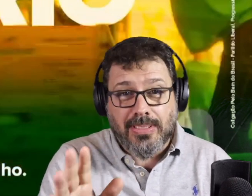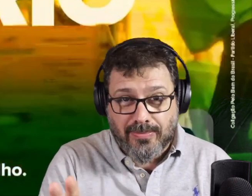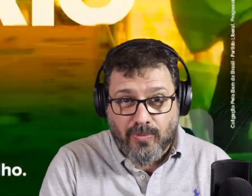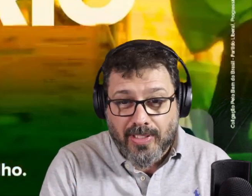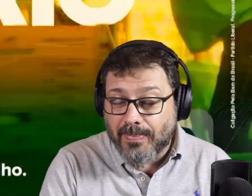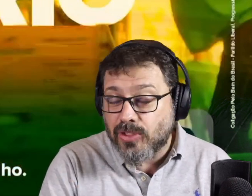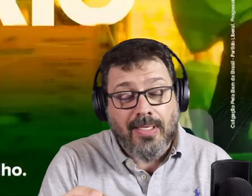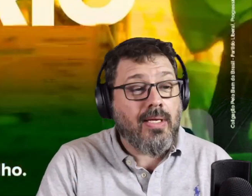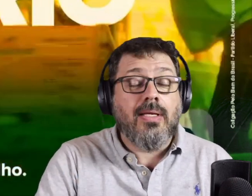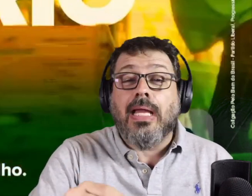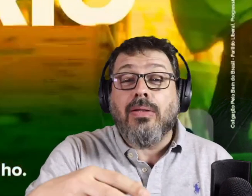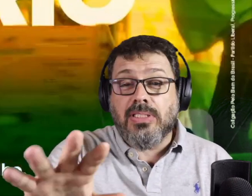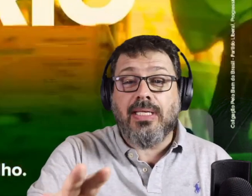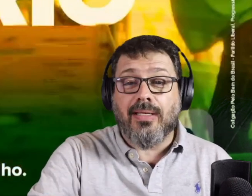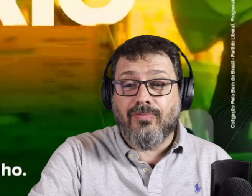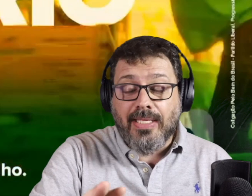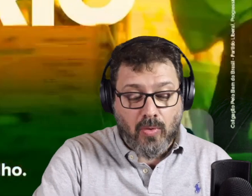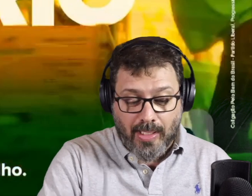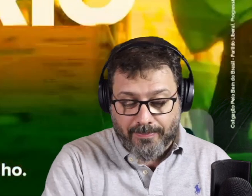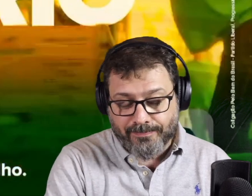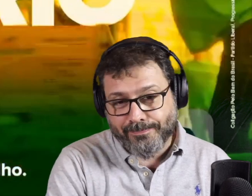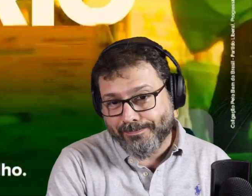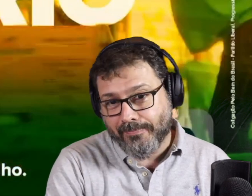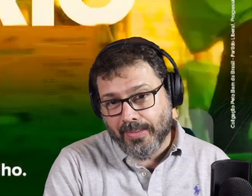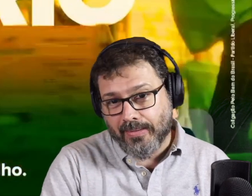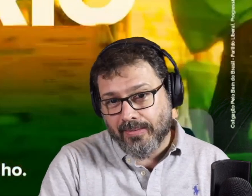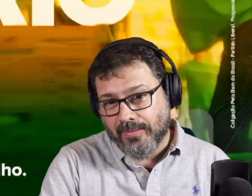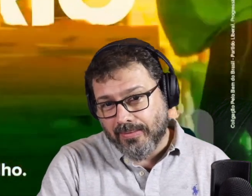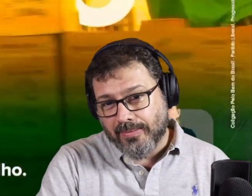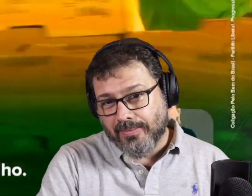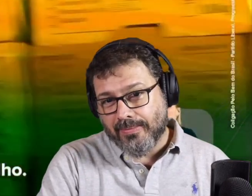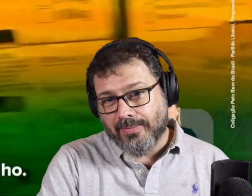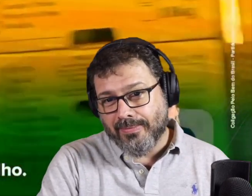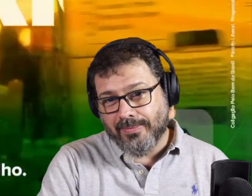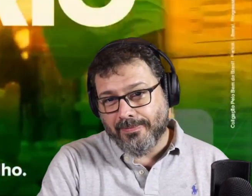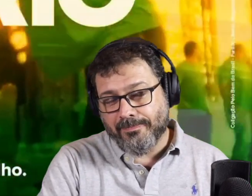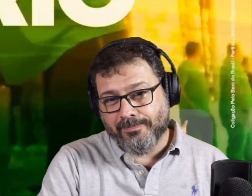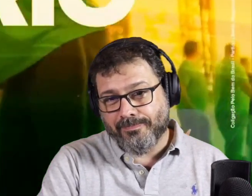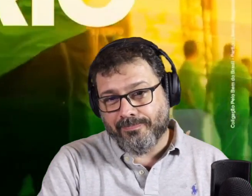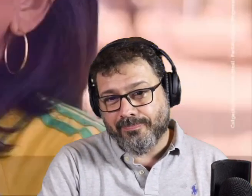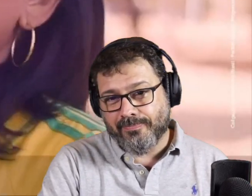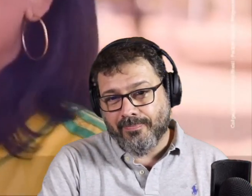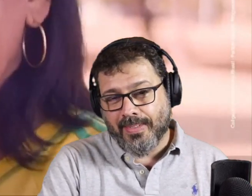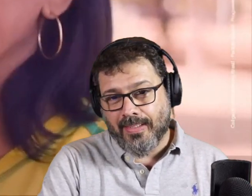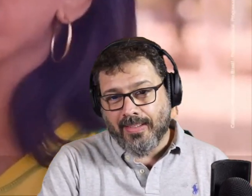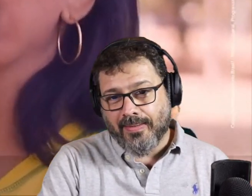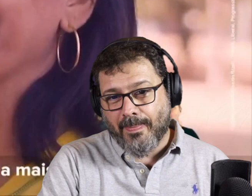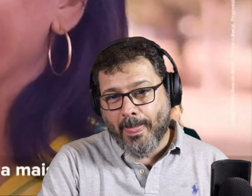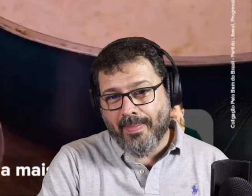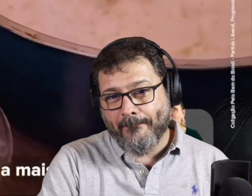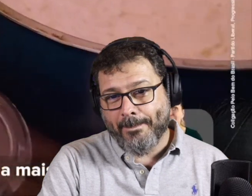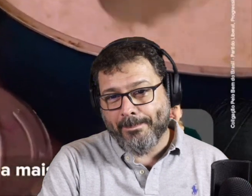começou a desenvolver, mas anuncia, vai que cola. Mas o salário do trabalho. Eita, coisa